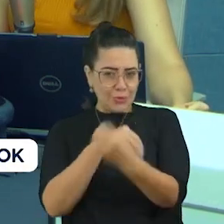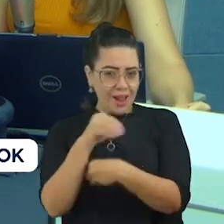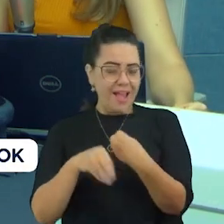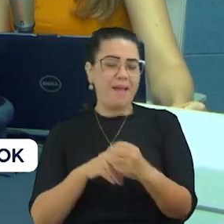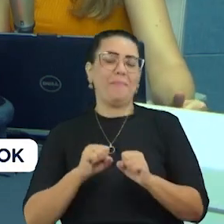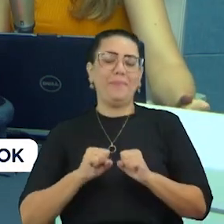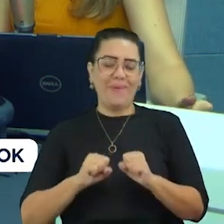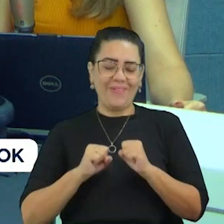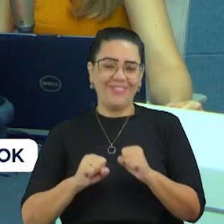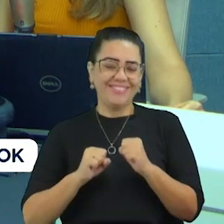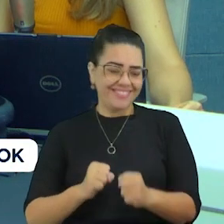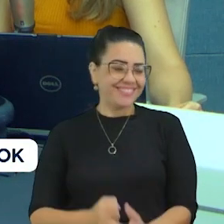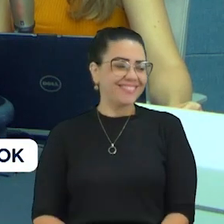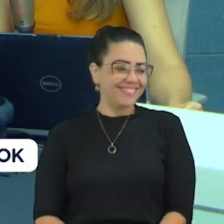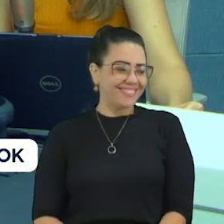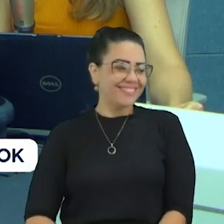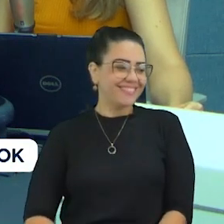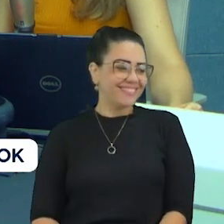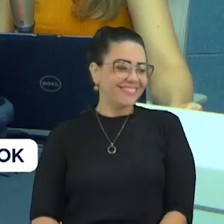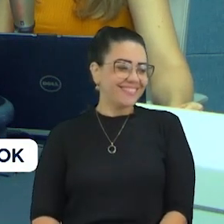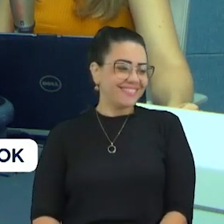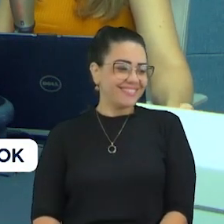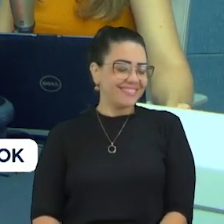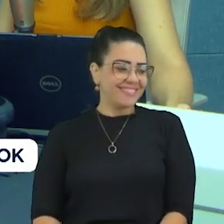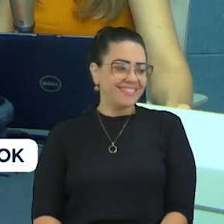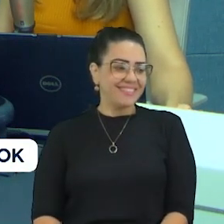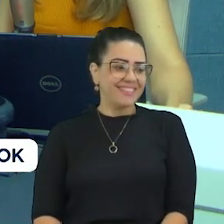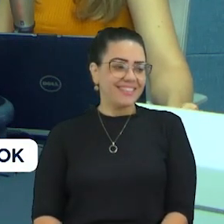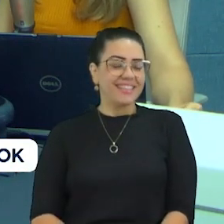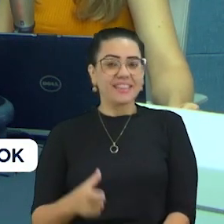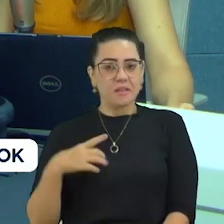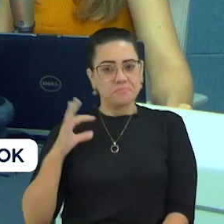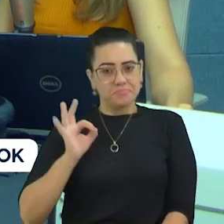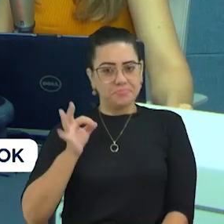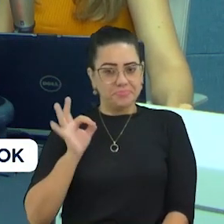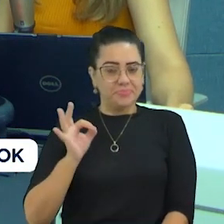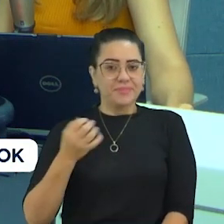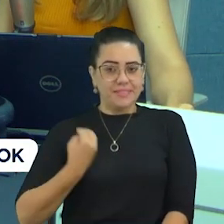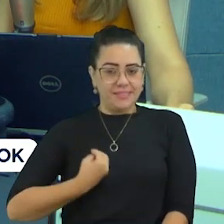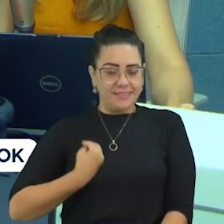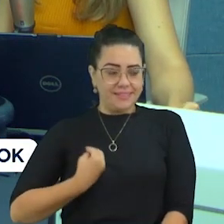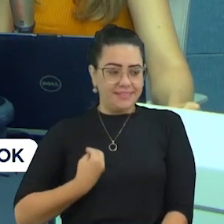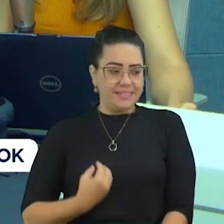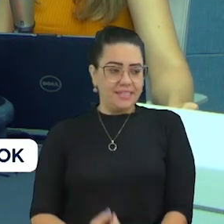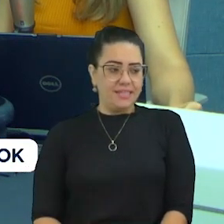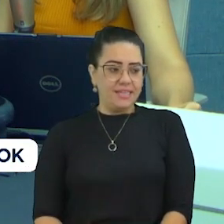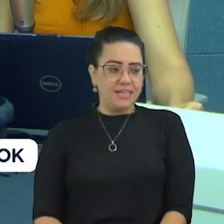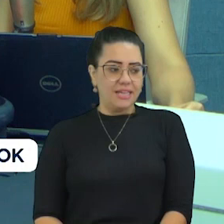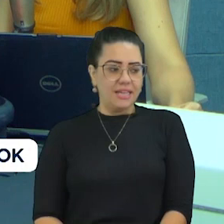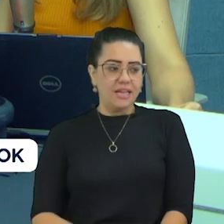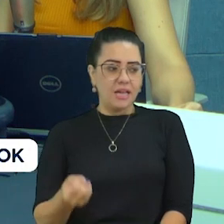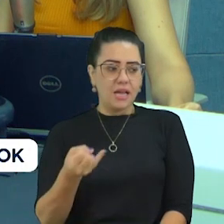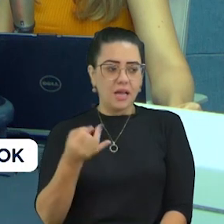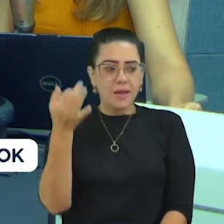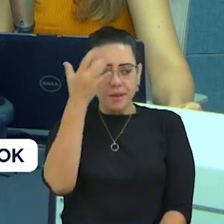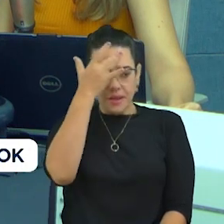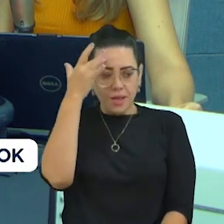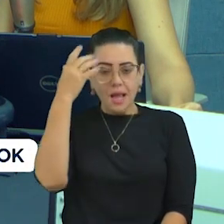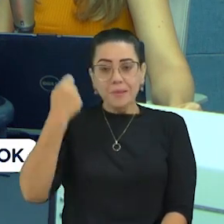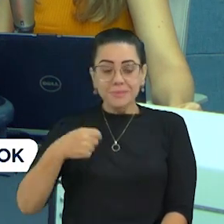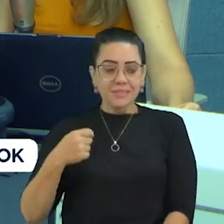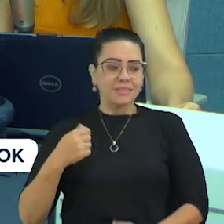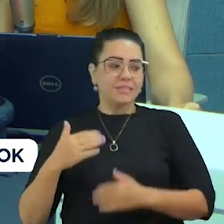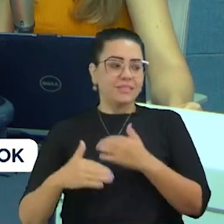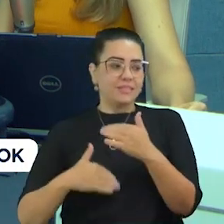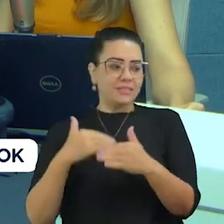nesse balaio. Porque é exatamente isso que acontece, tá? As pessoas, elas precisam ter uma rotina. Quando há